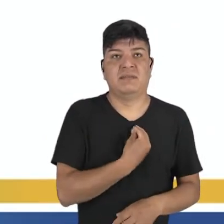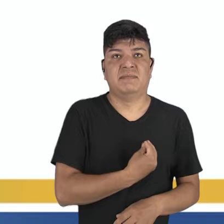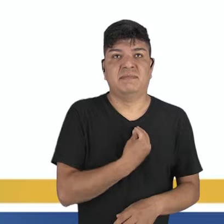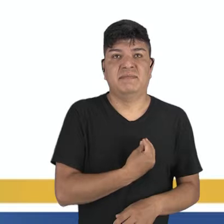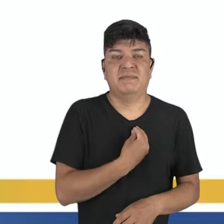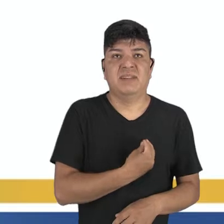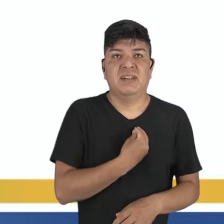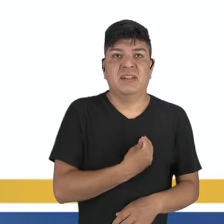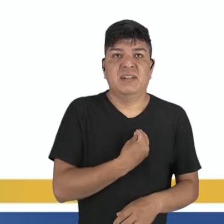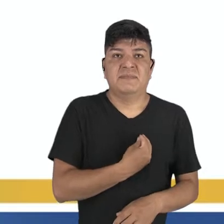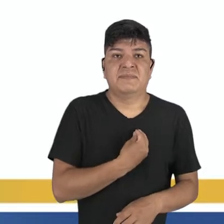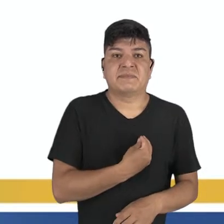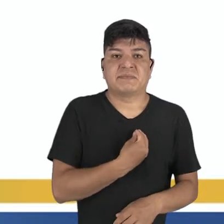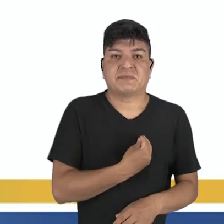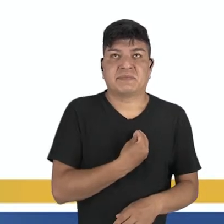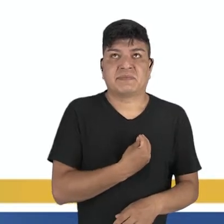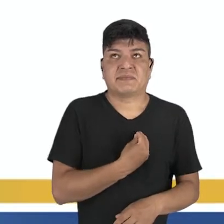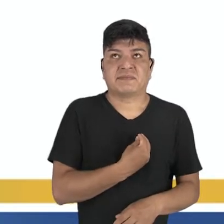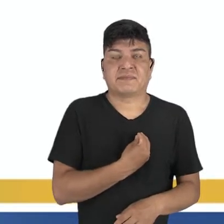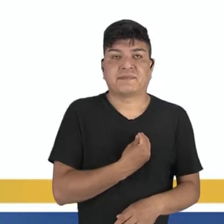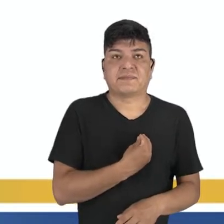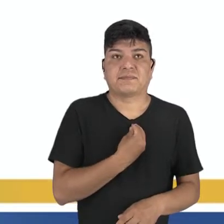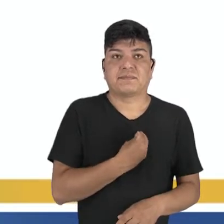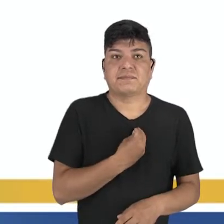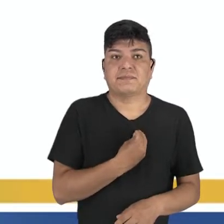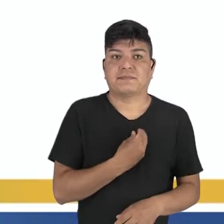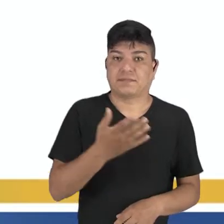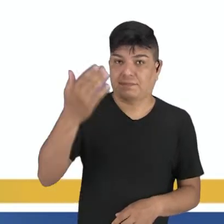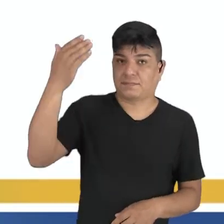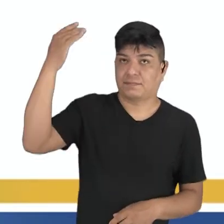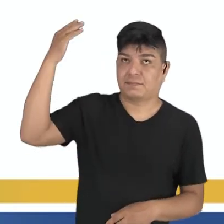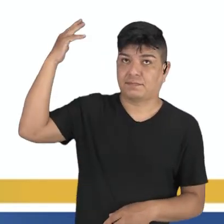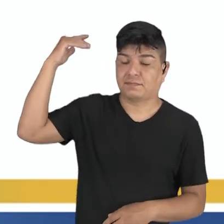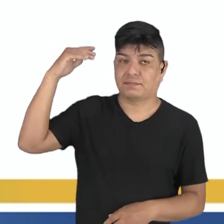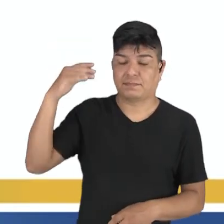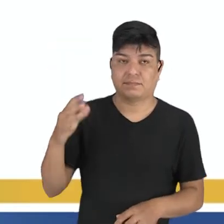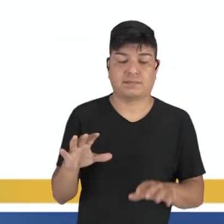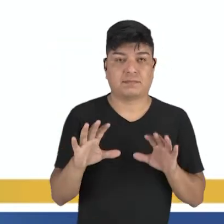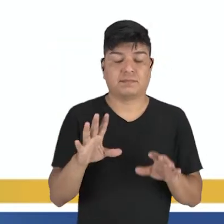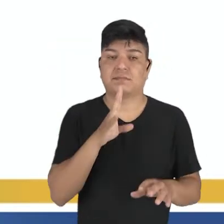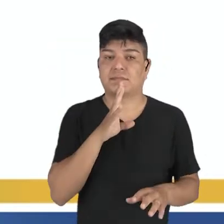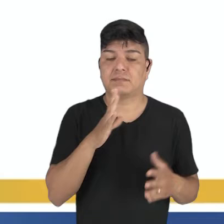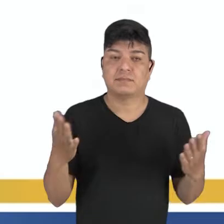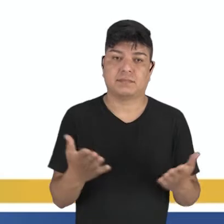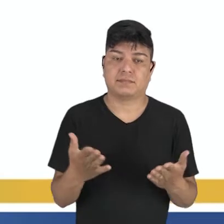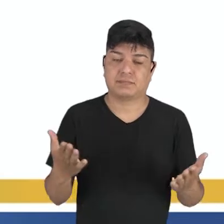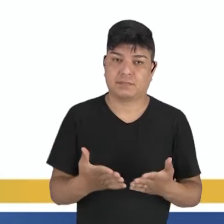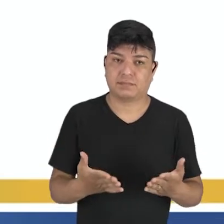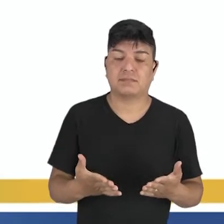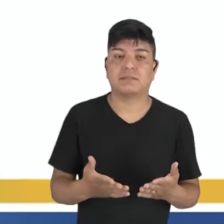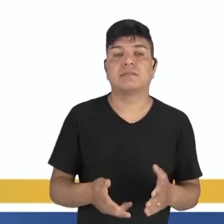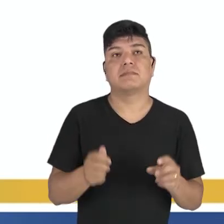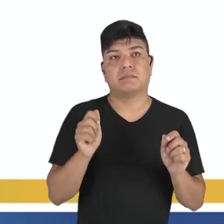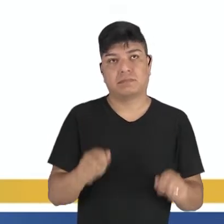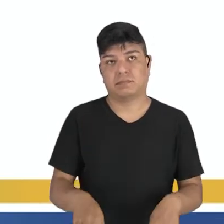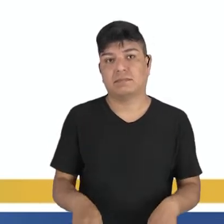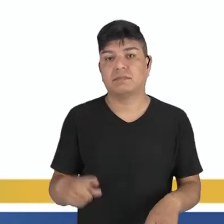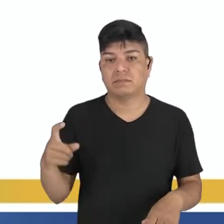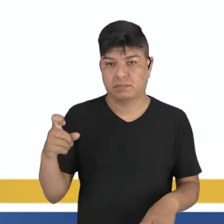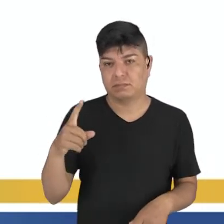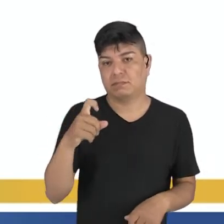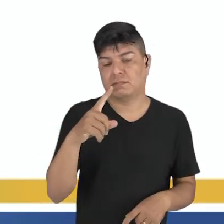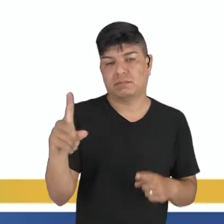né, o início da vida dos ancestrais de muitas formas que conhecemos hoje, né? Então eles podem ter sido, né, essas